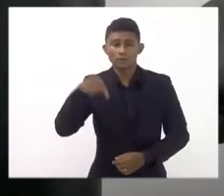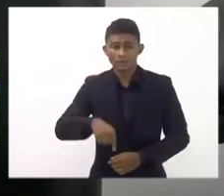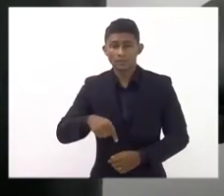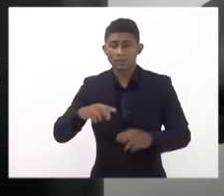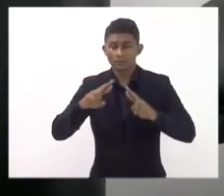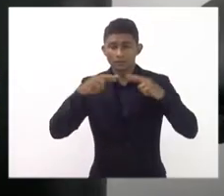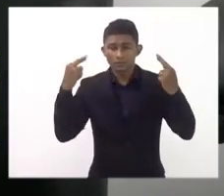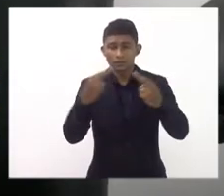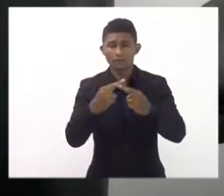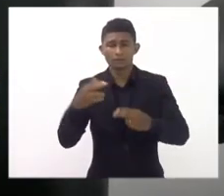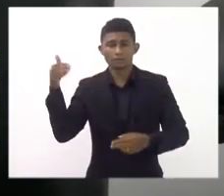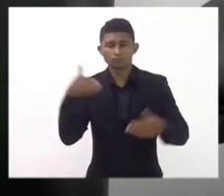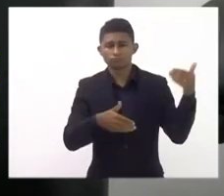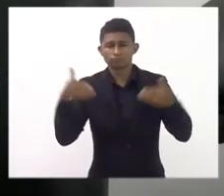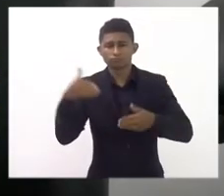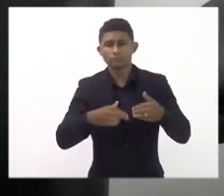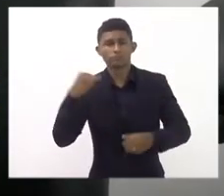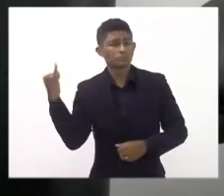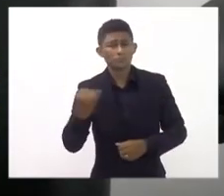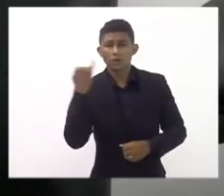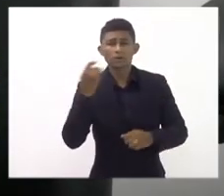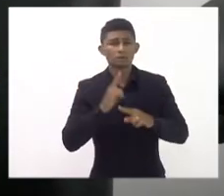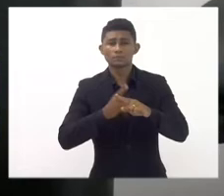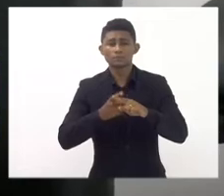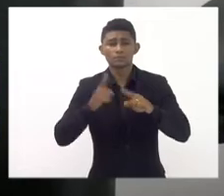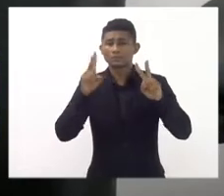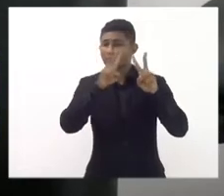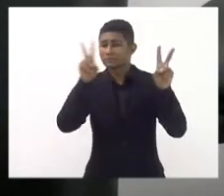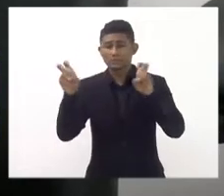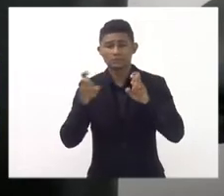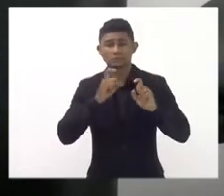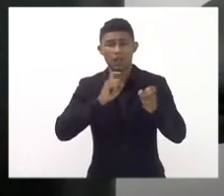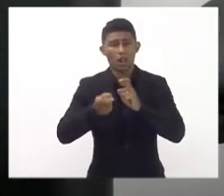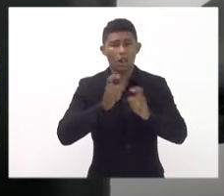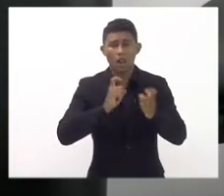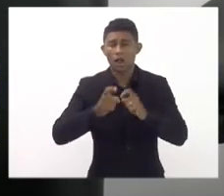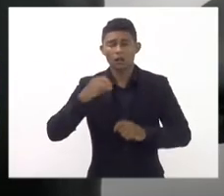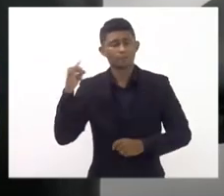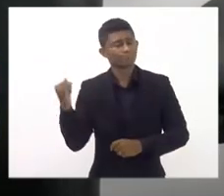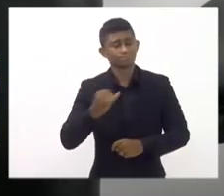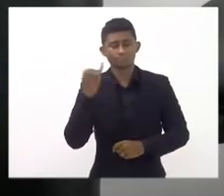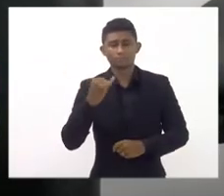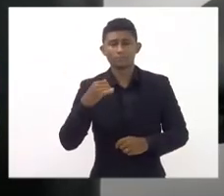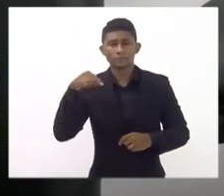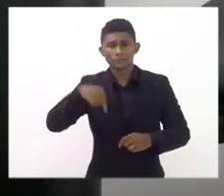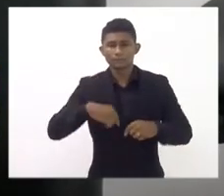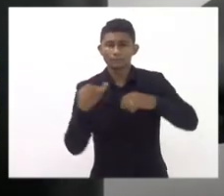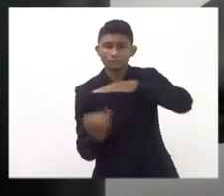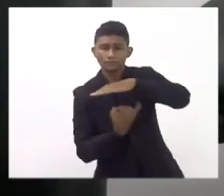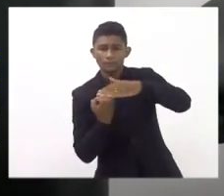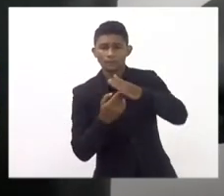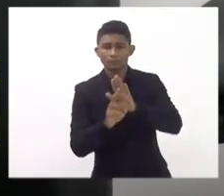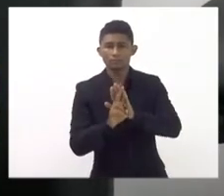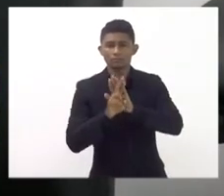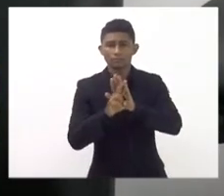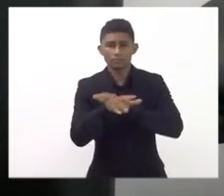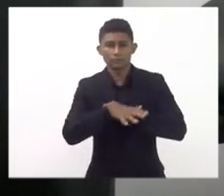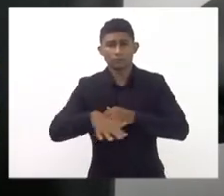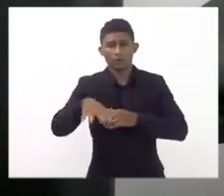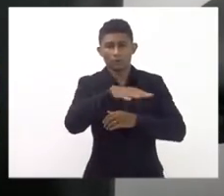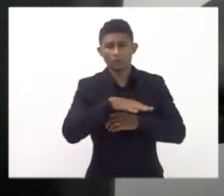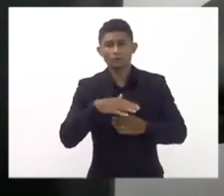espaço, principalmente para debater esse assunto que é fundamental, a representação aqui de entidades estudantis, de estudantes que